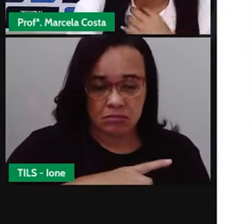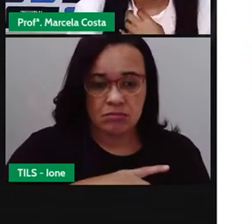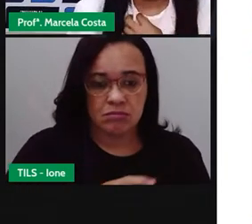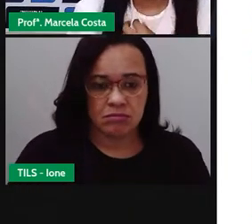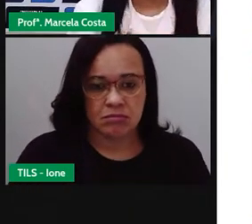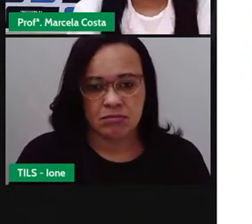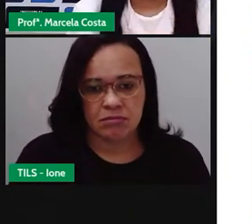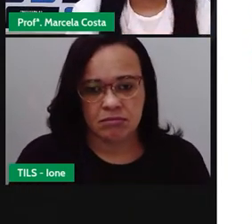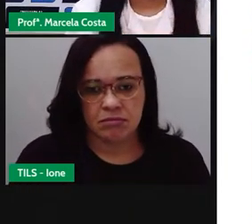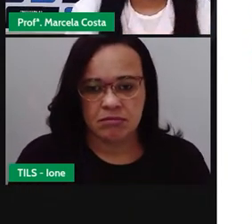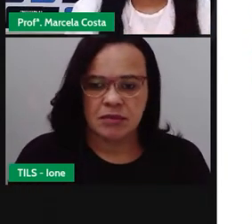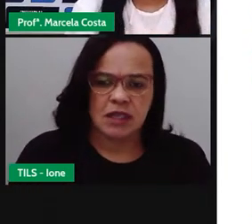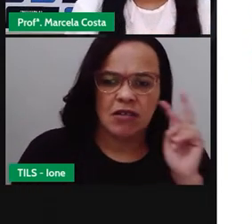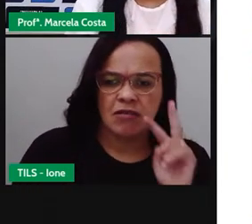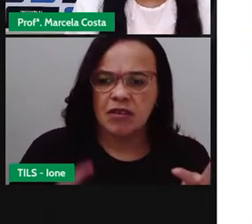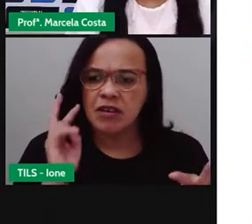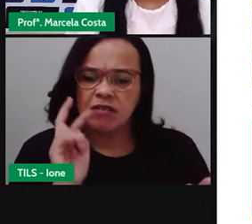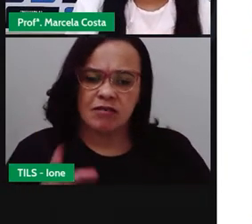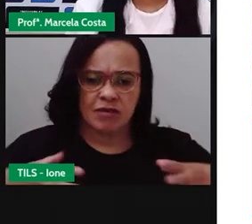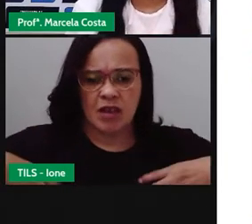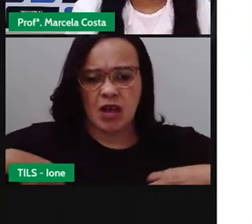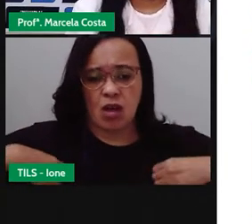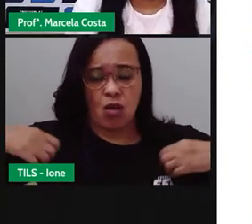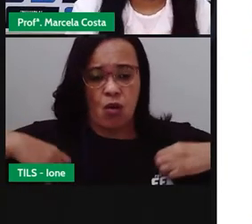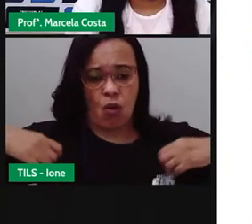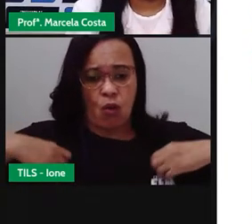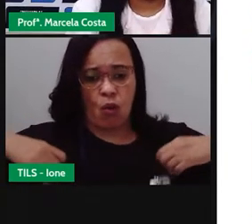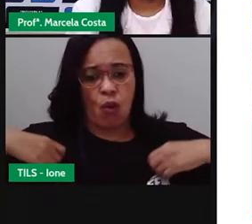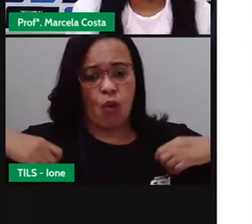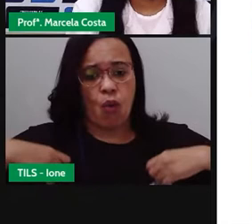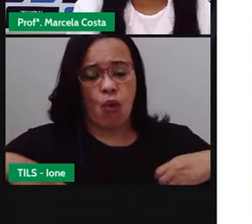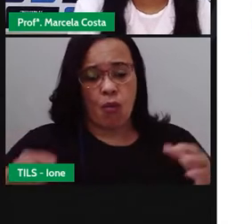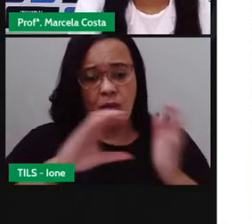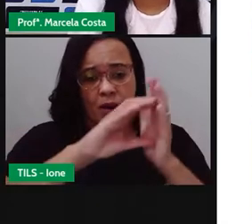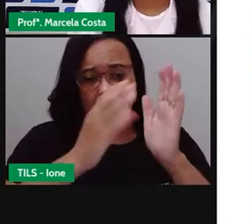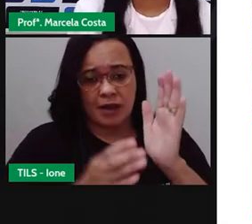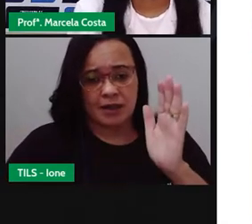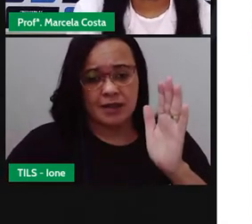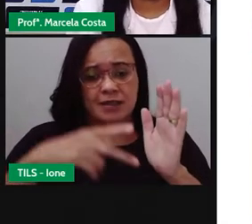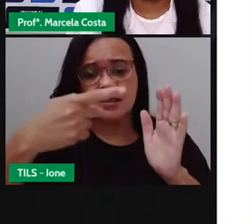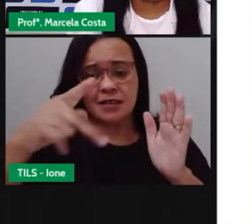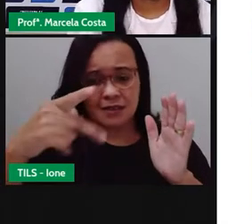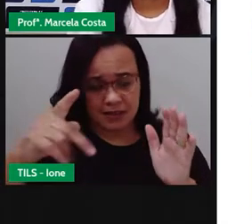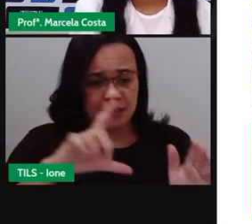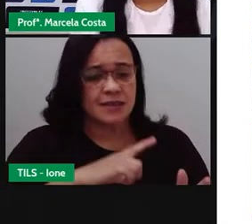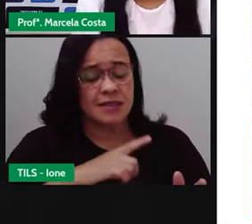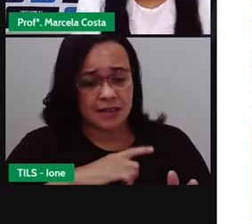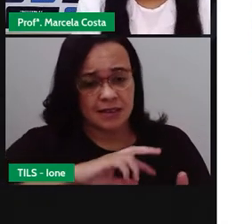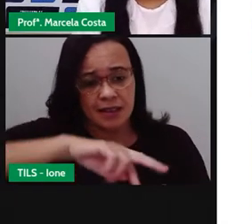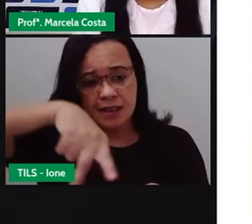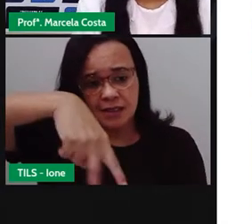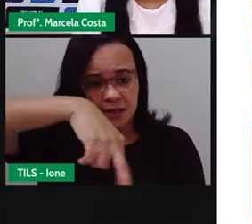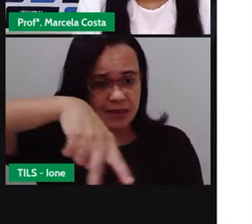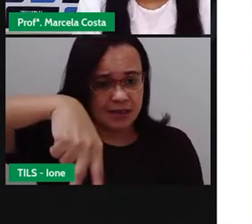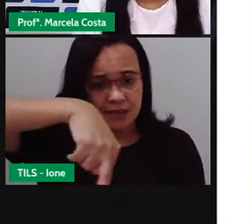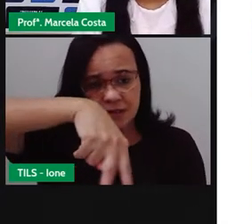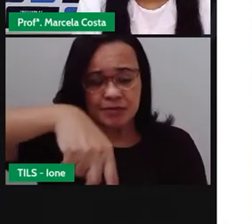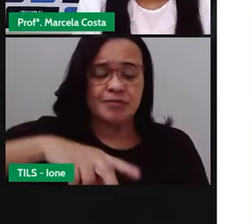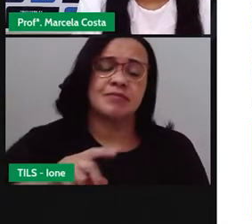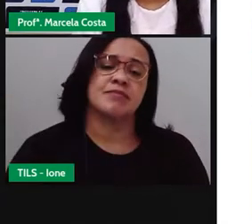Observe as vestimentas, características desses ritmos, né, desses tipos de dança.